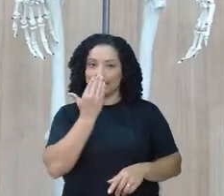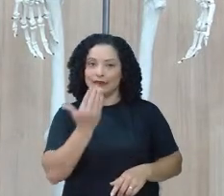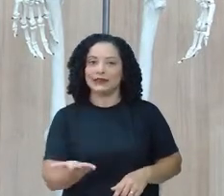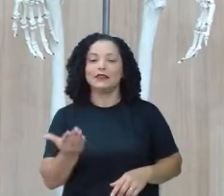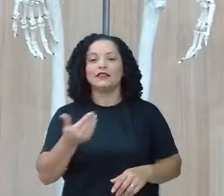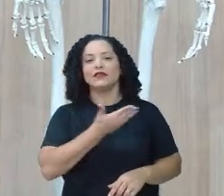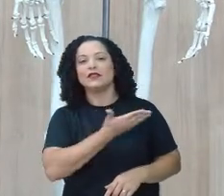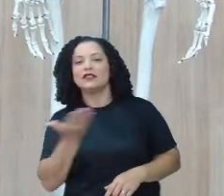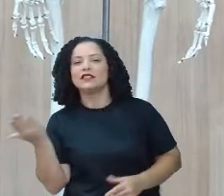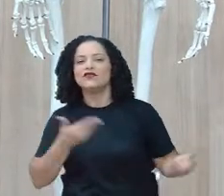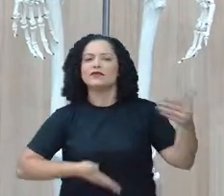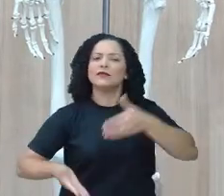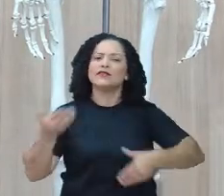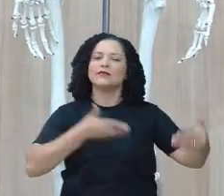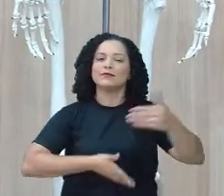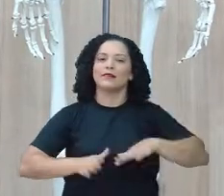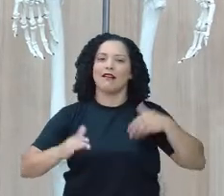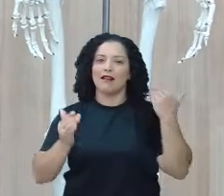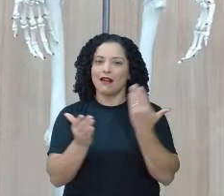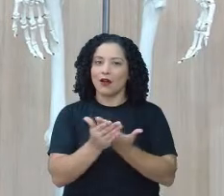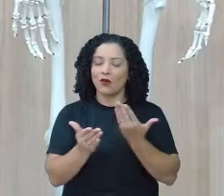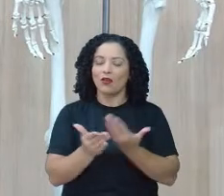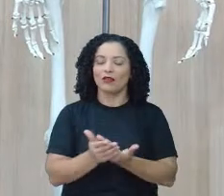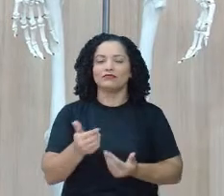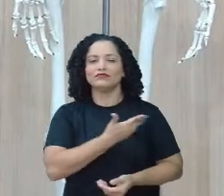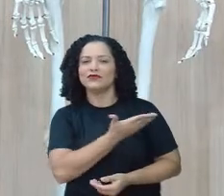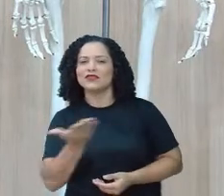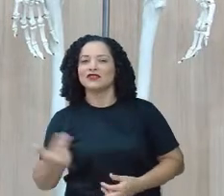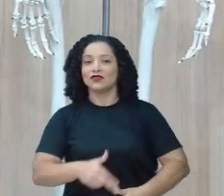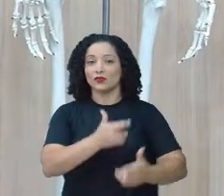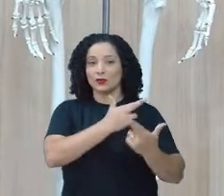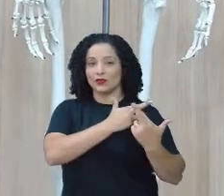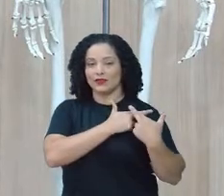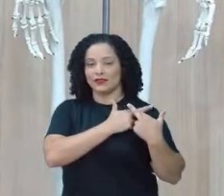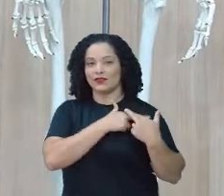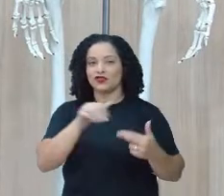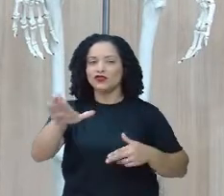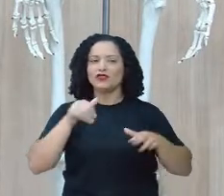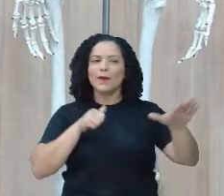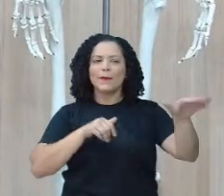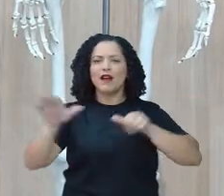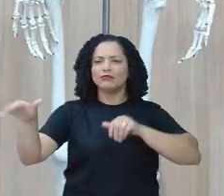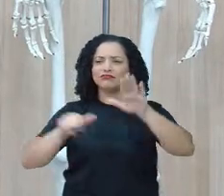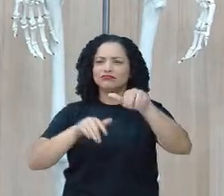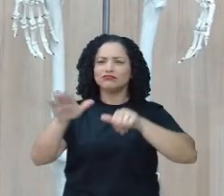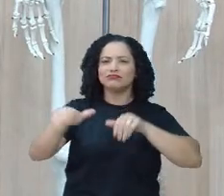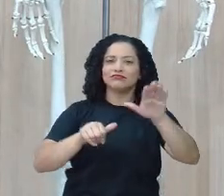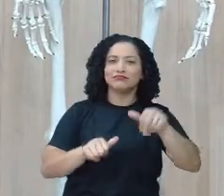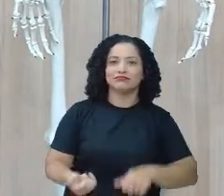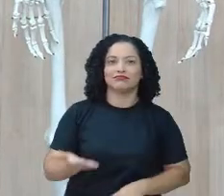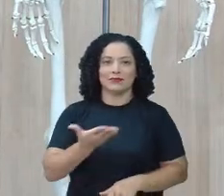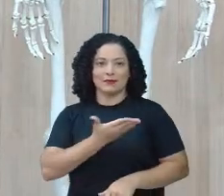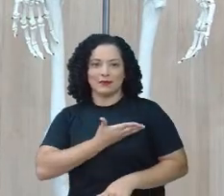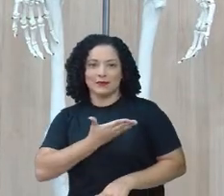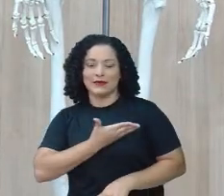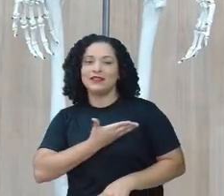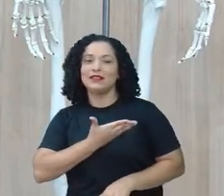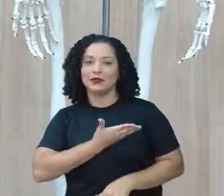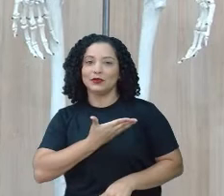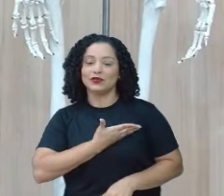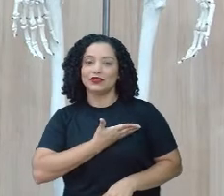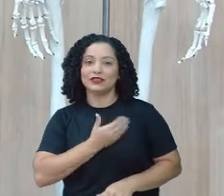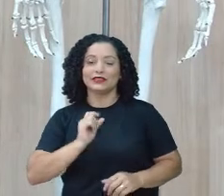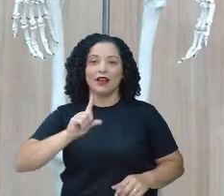aula, eu gostaria que vocês ficassem responsáveis de convidar mais um, mais dois, mais três colegas e na